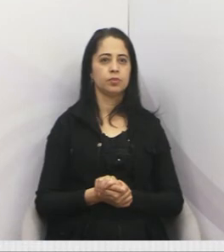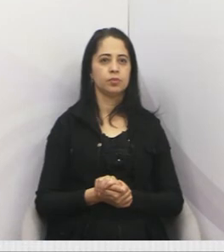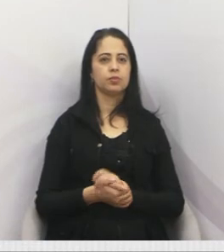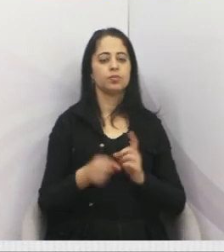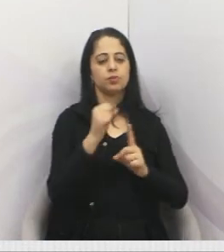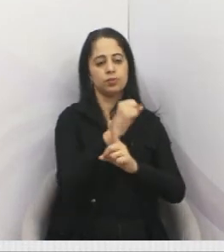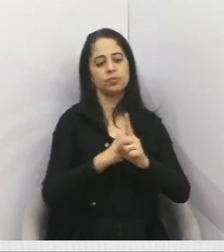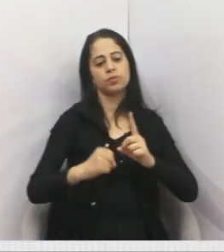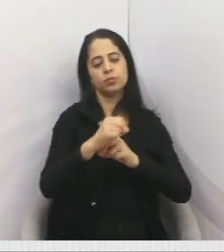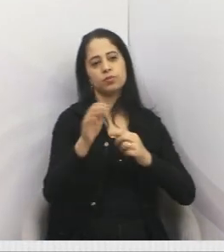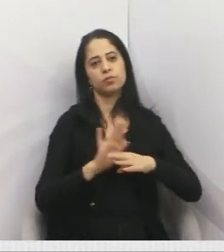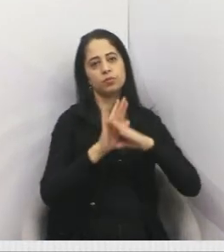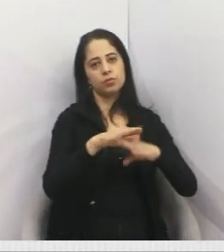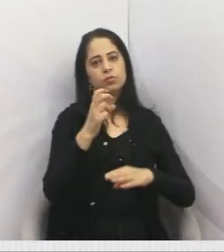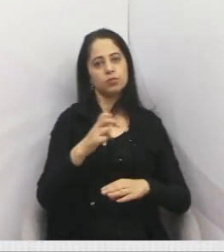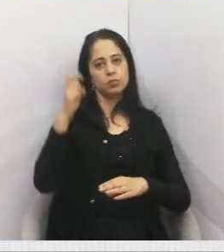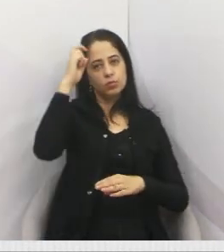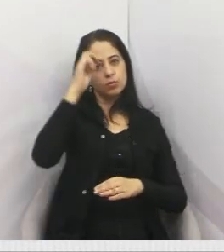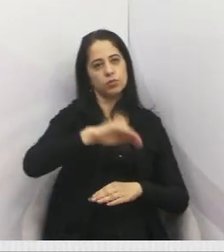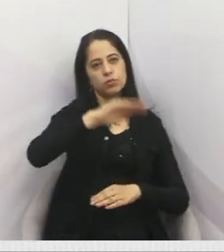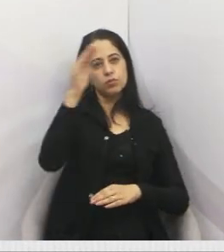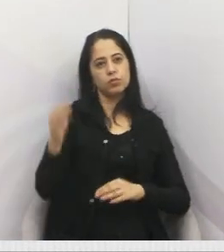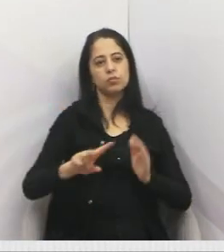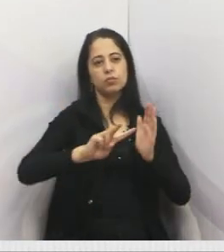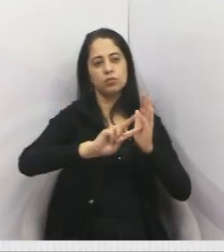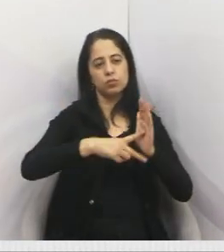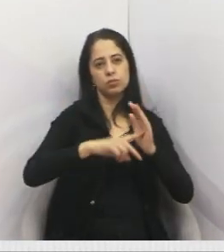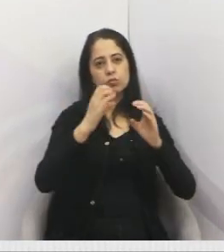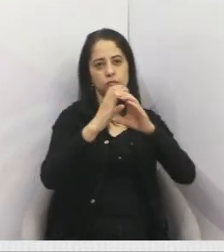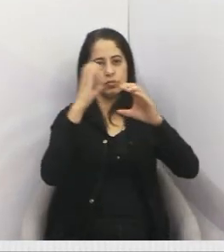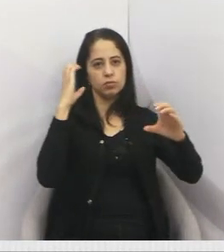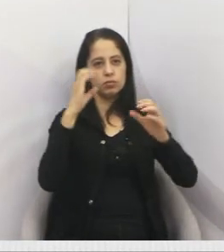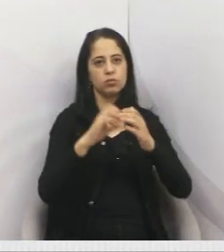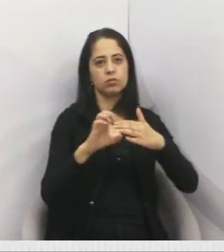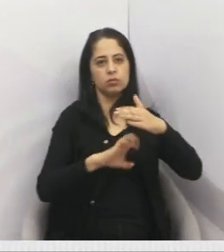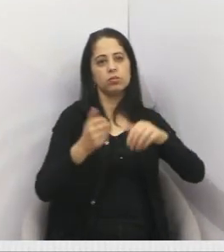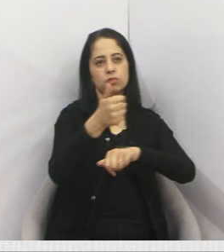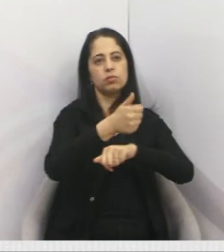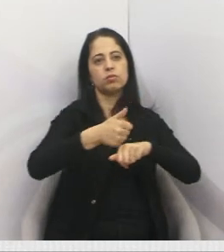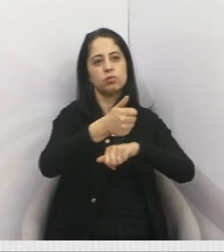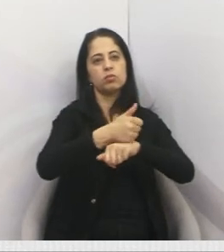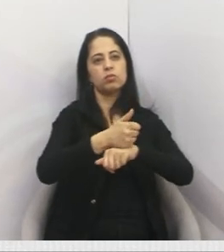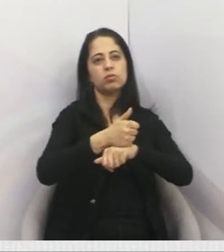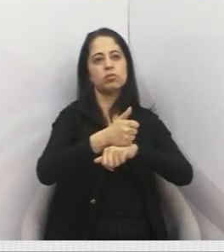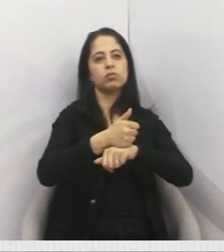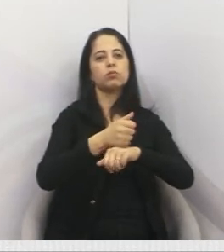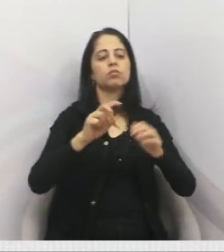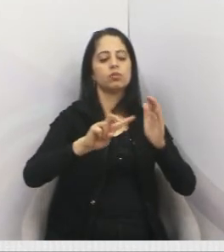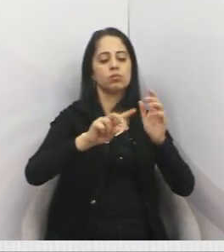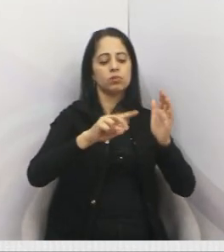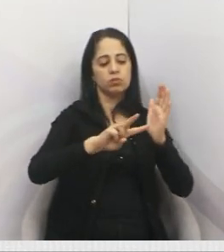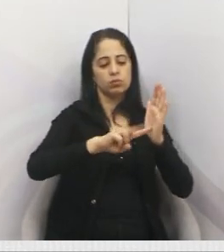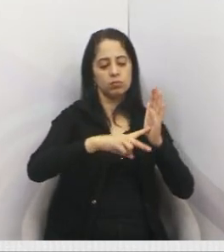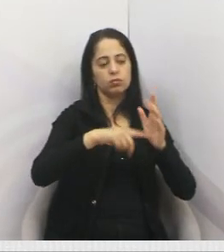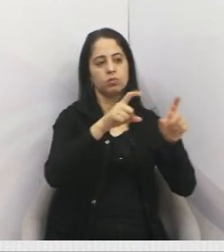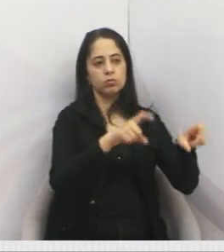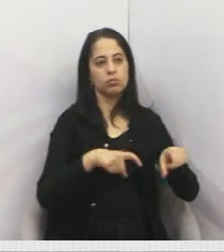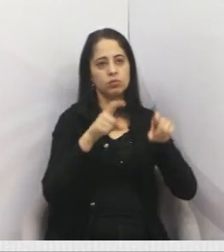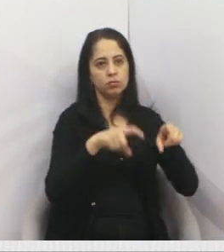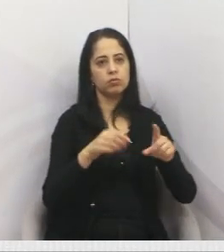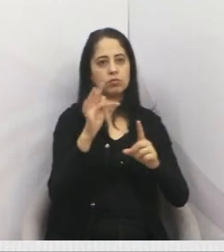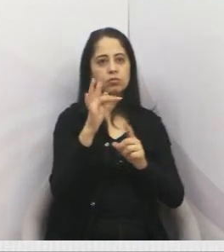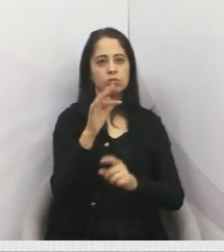Movimentos populares, cultura no morro, entidades de classe, Sindicato dos Engenheiros, empresas ou entidades profissionais, Sindicato Rural, entidades